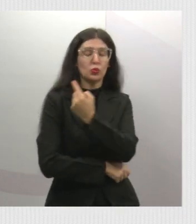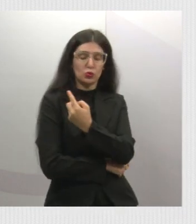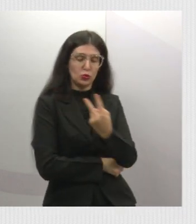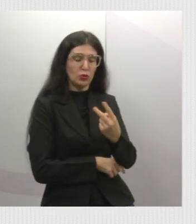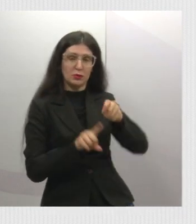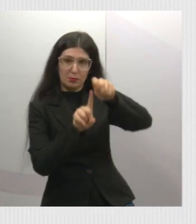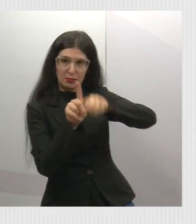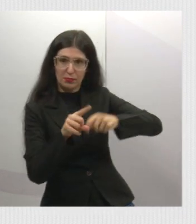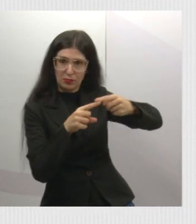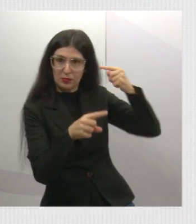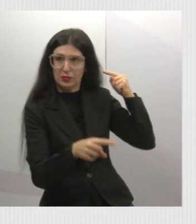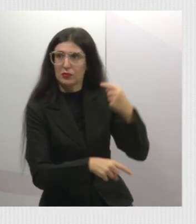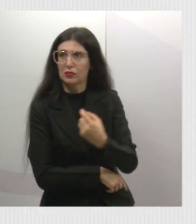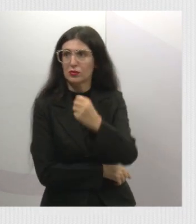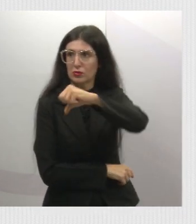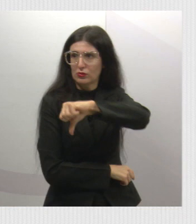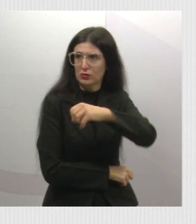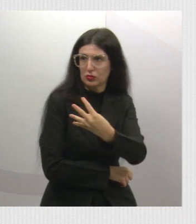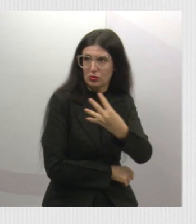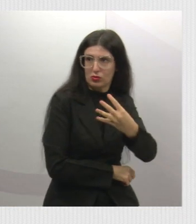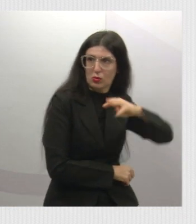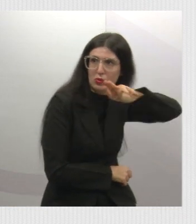de